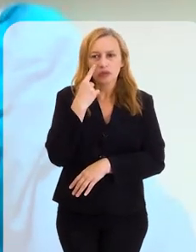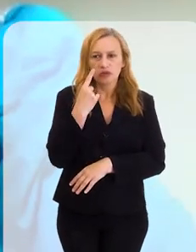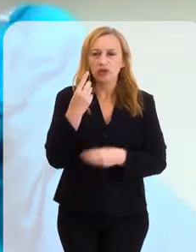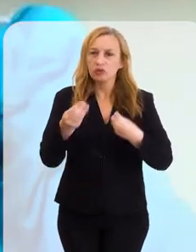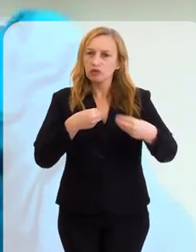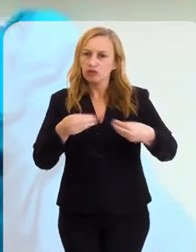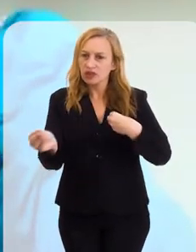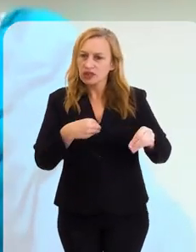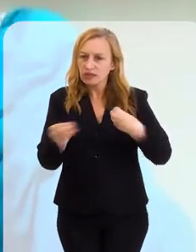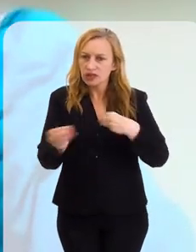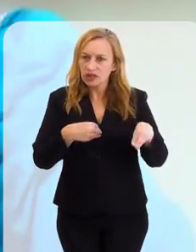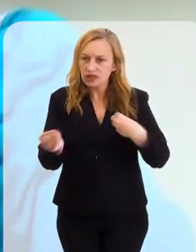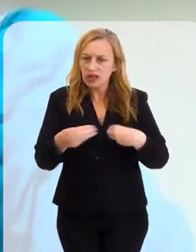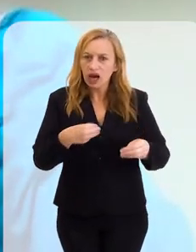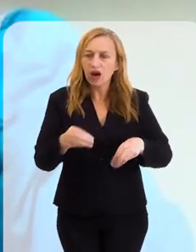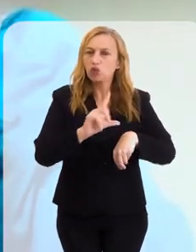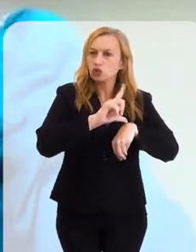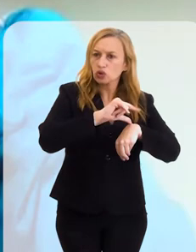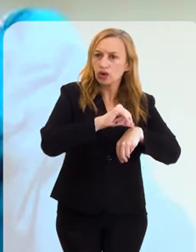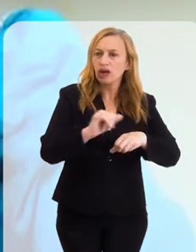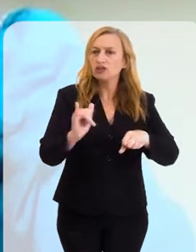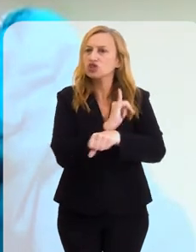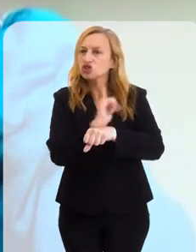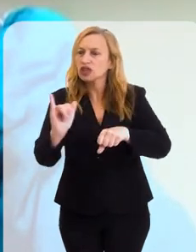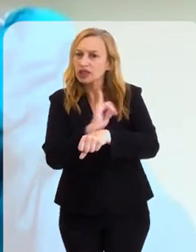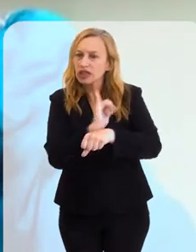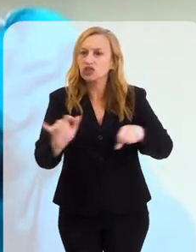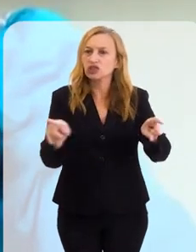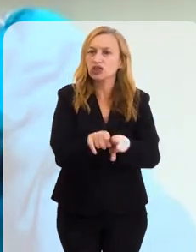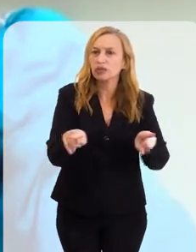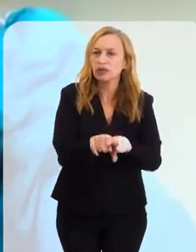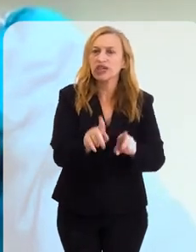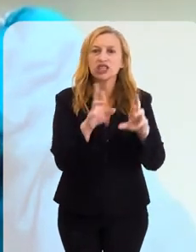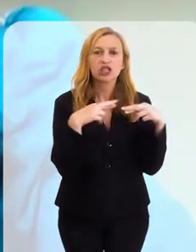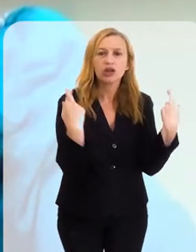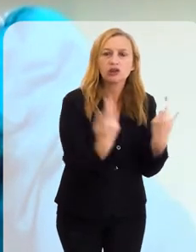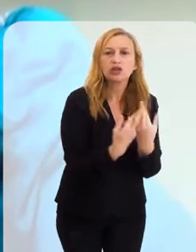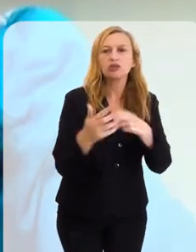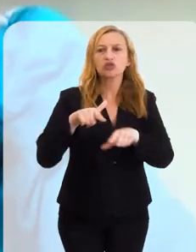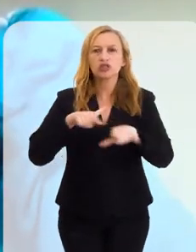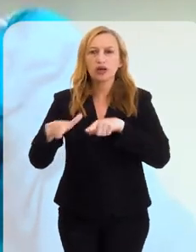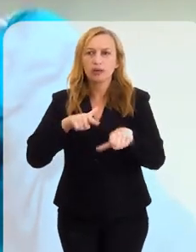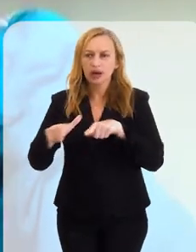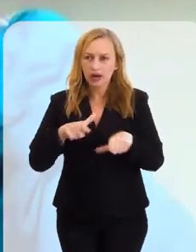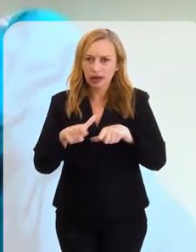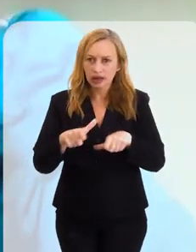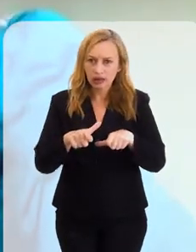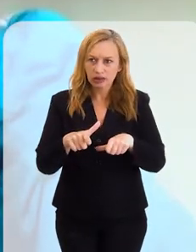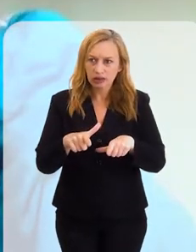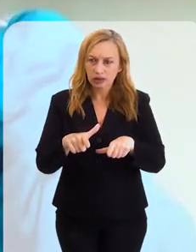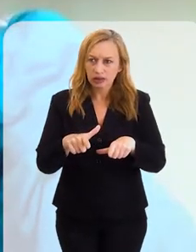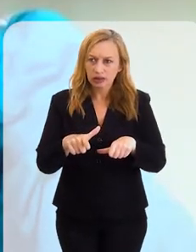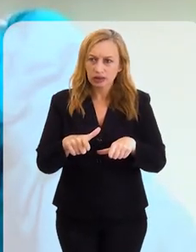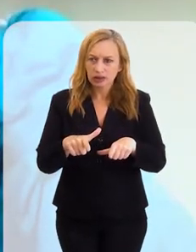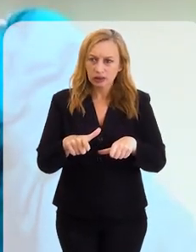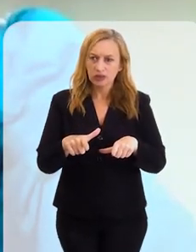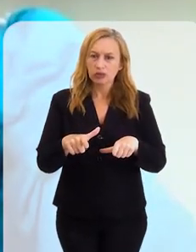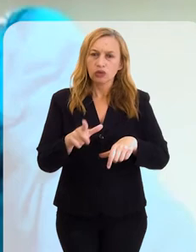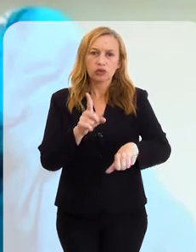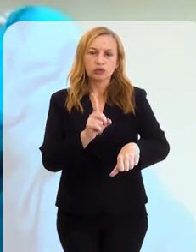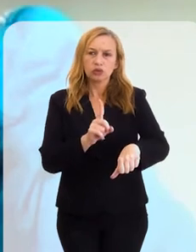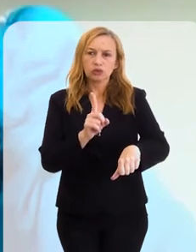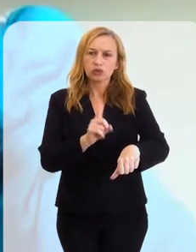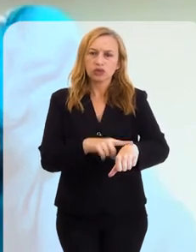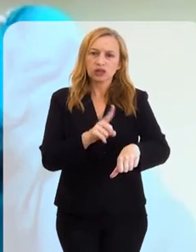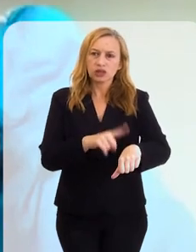percebendo que precisavam flexibilizar não somente os horários, mas planejar previamente as reuniões de trabalho, para que as